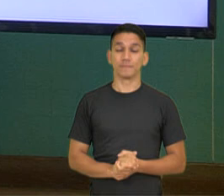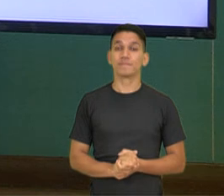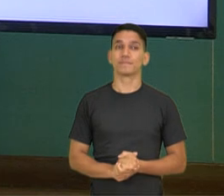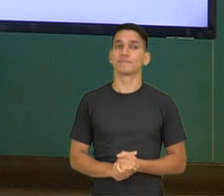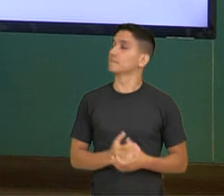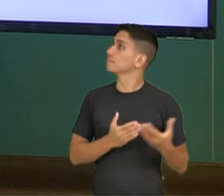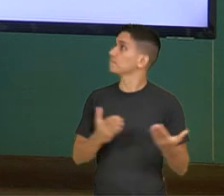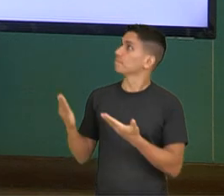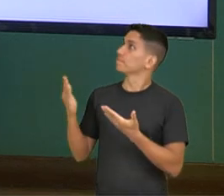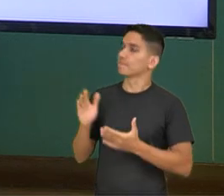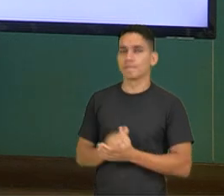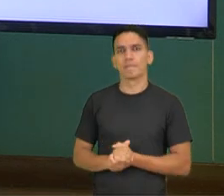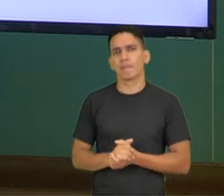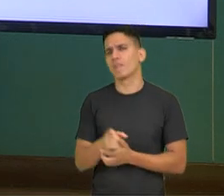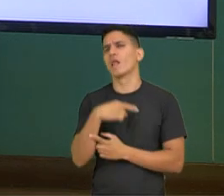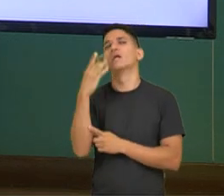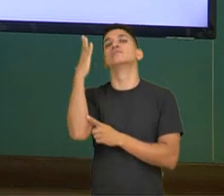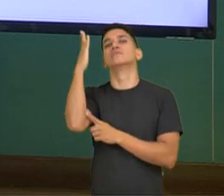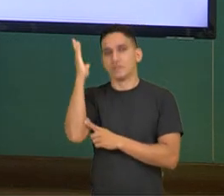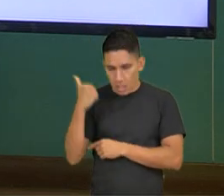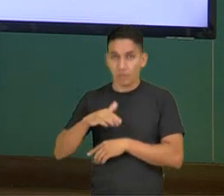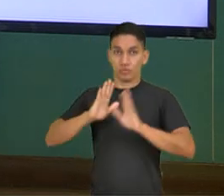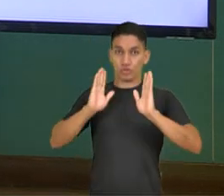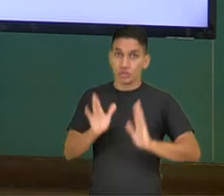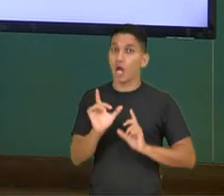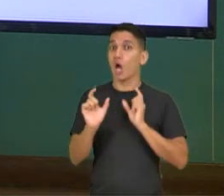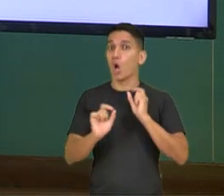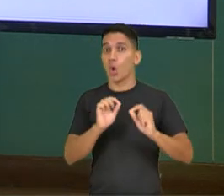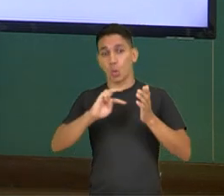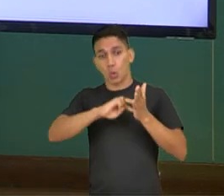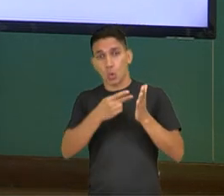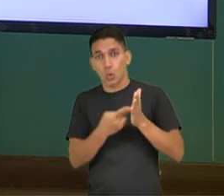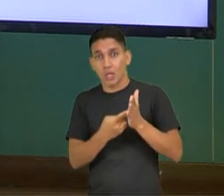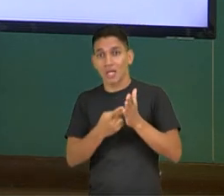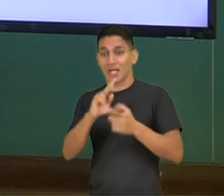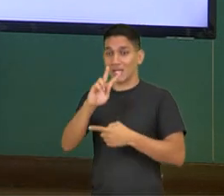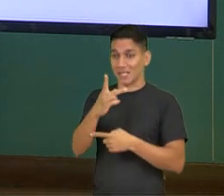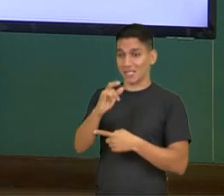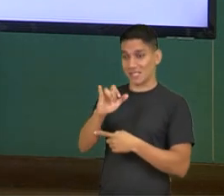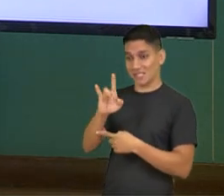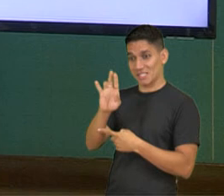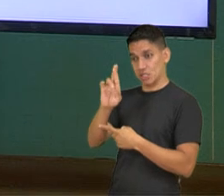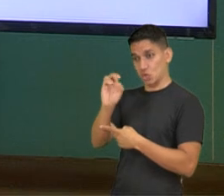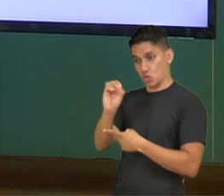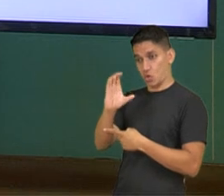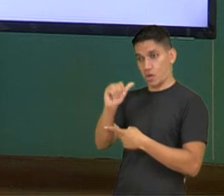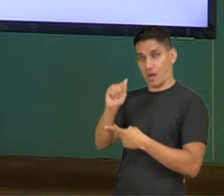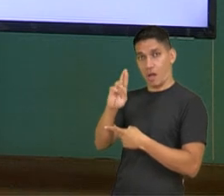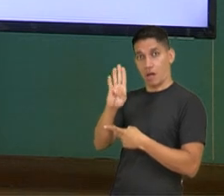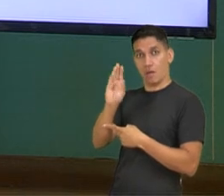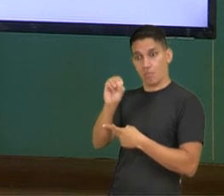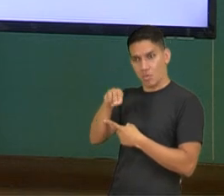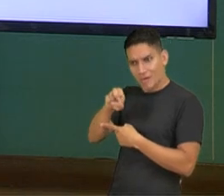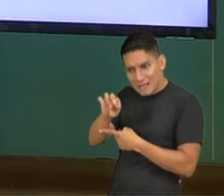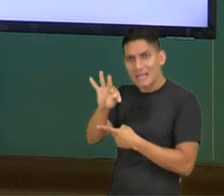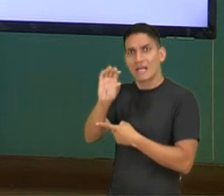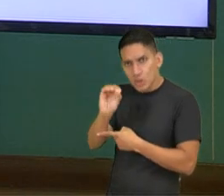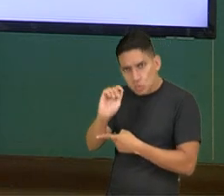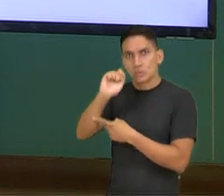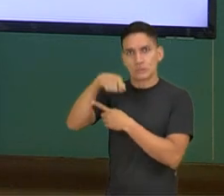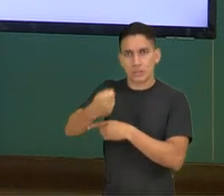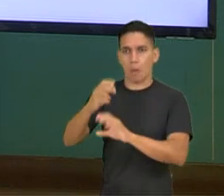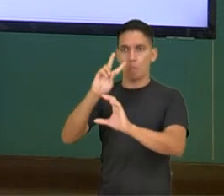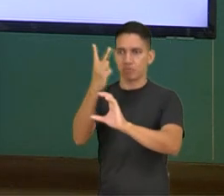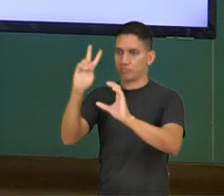bem! Sabemos agora o que são hidrocarbonetos e qual a principal